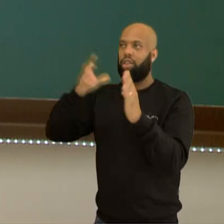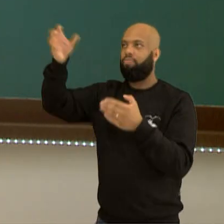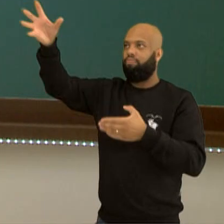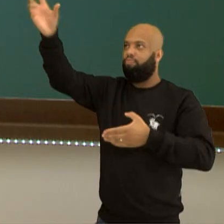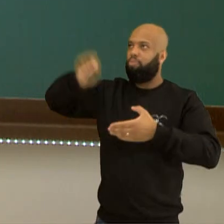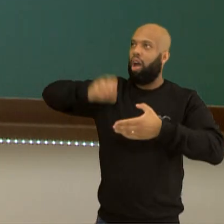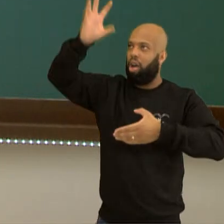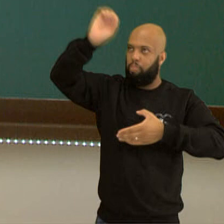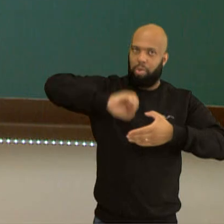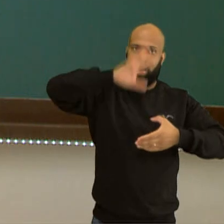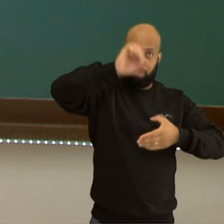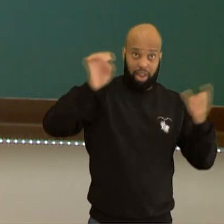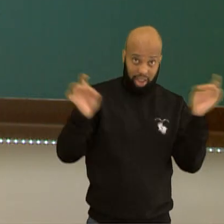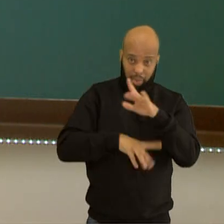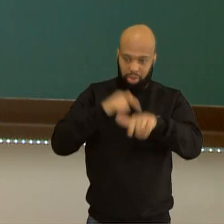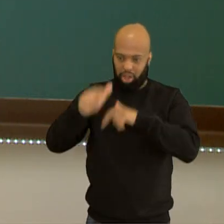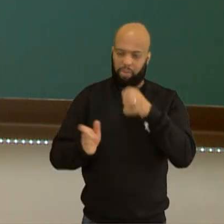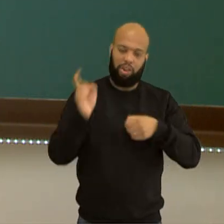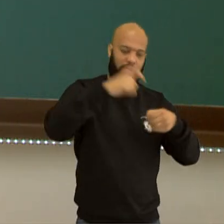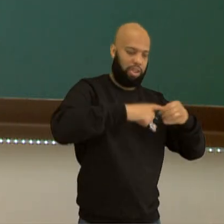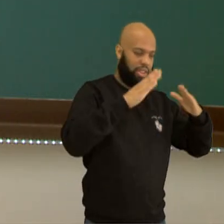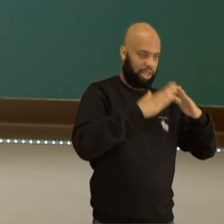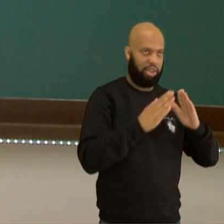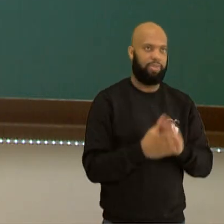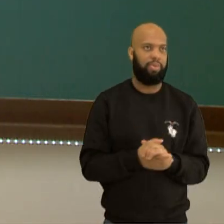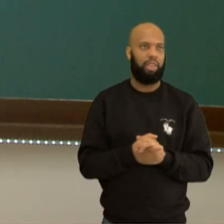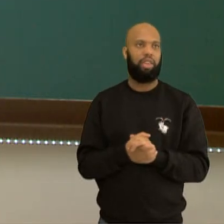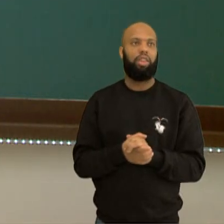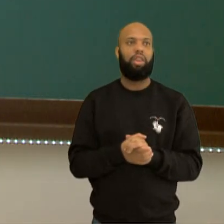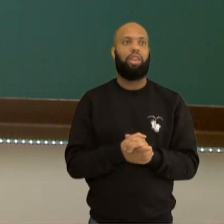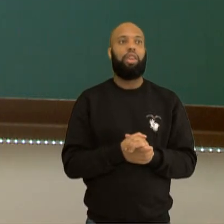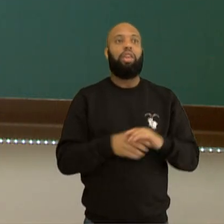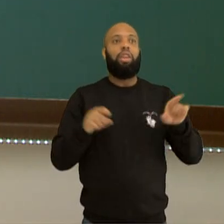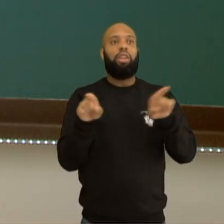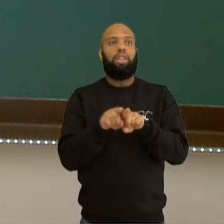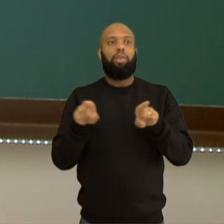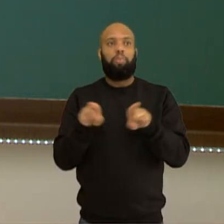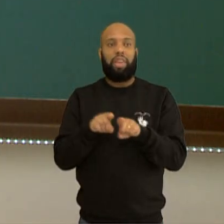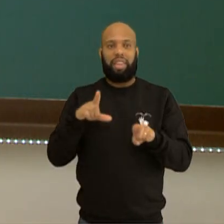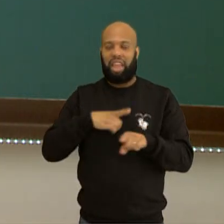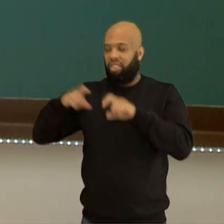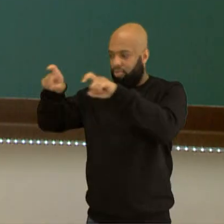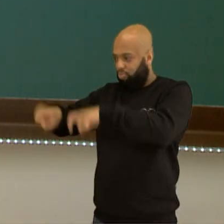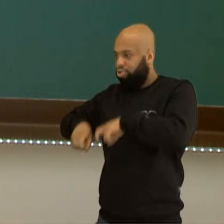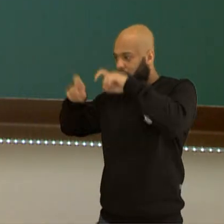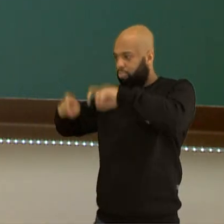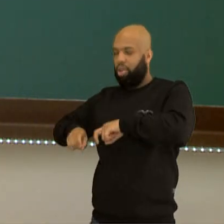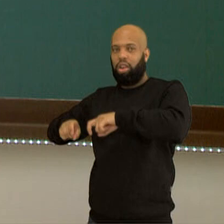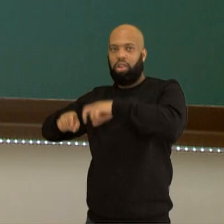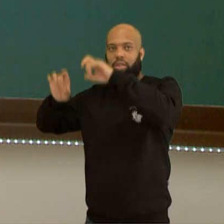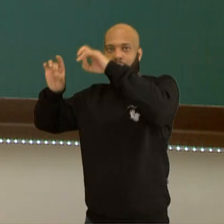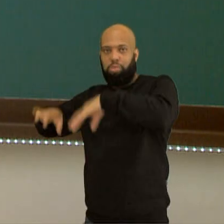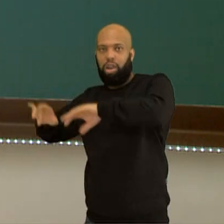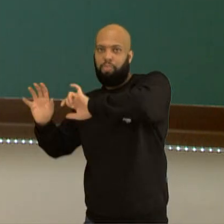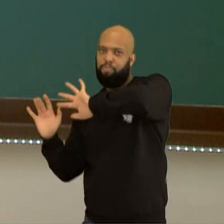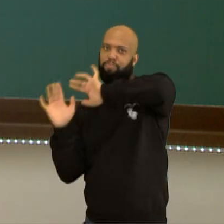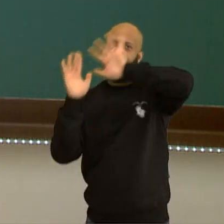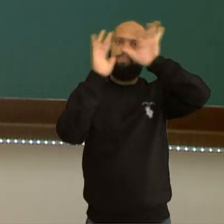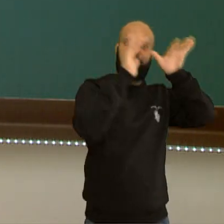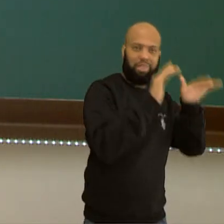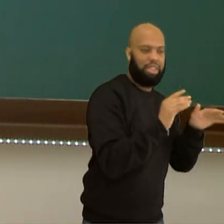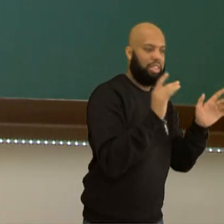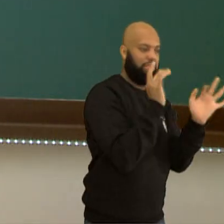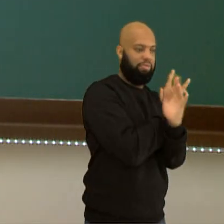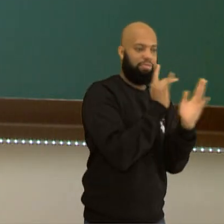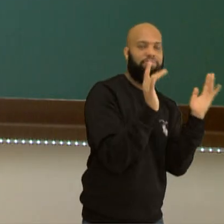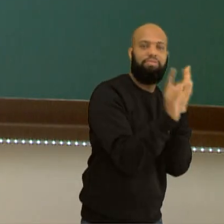período, certo? E o êxodo rural, um movimento importantíssimo na história do Brasil e da população do Brasil, que